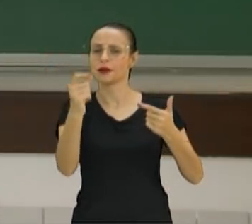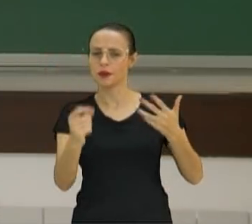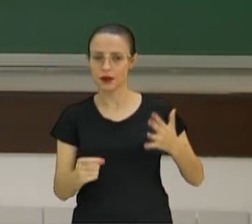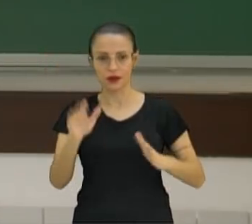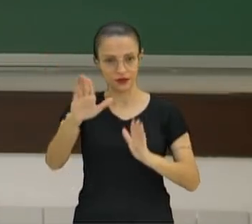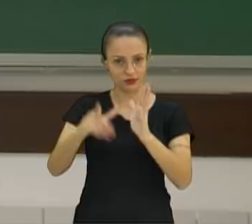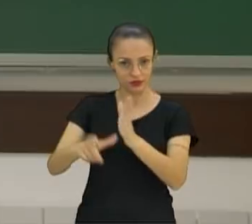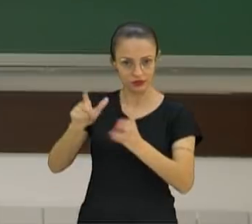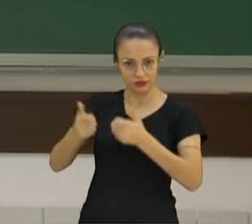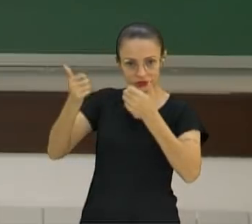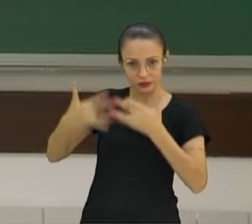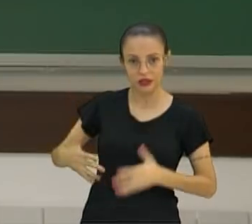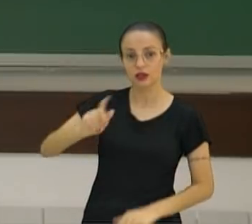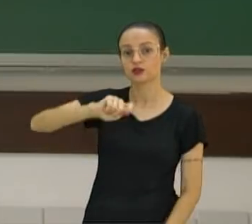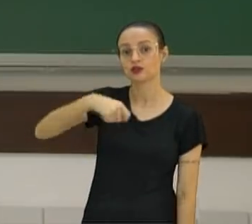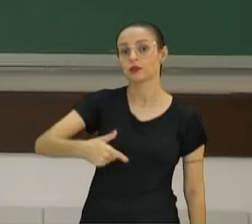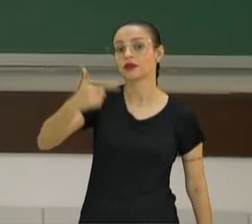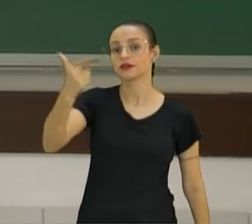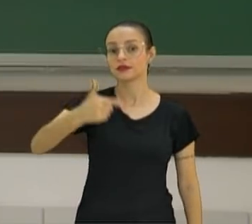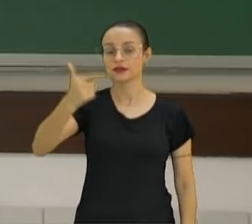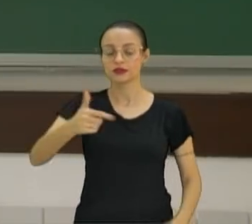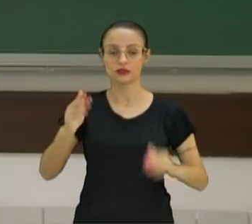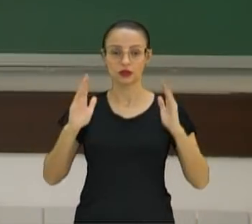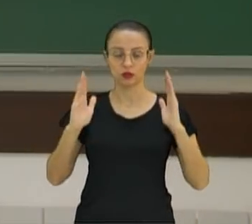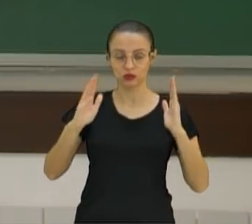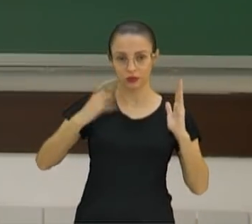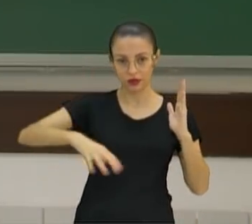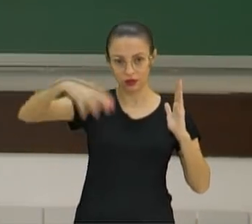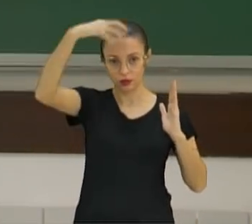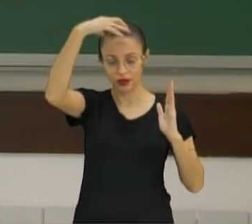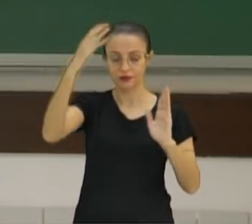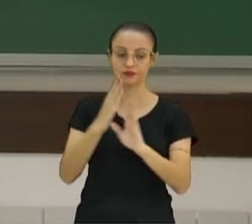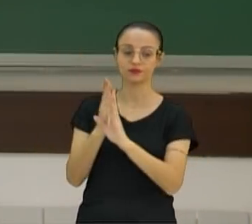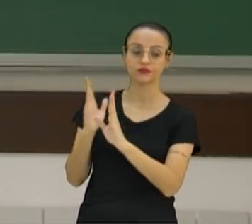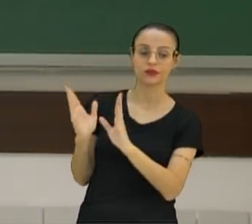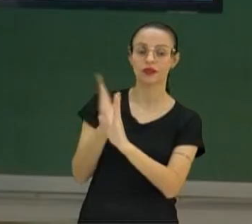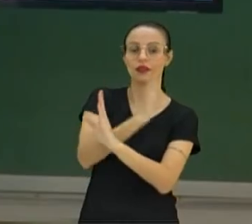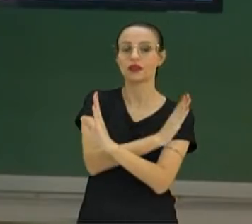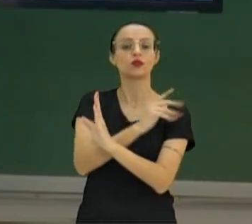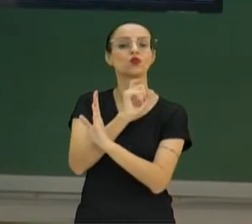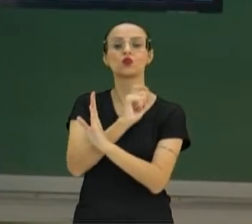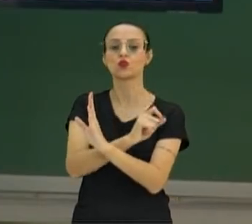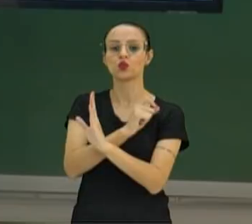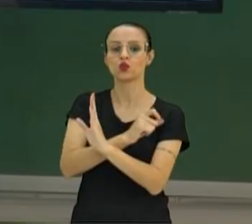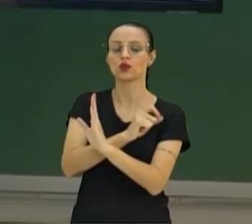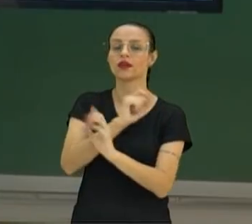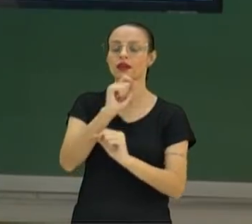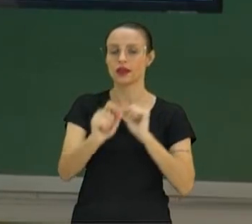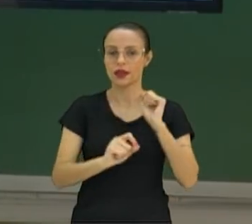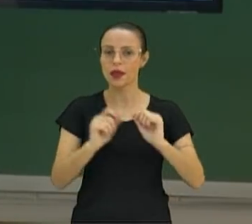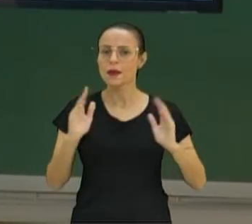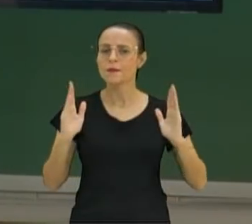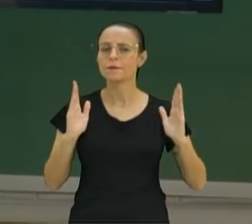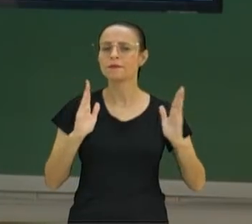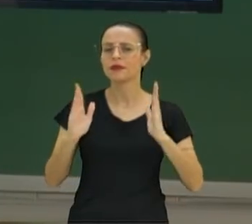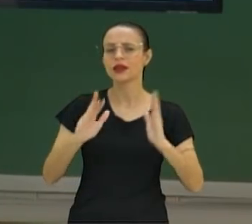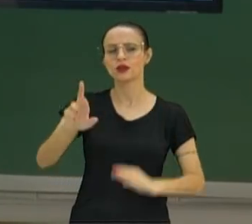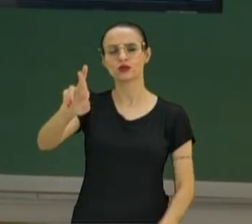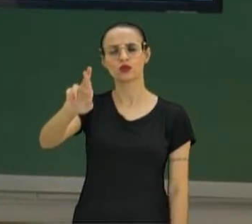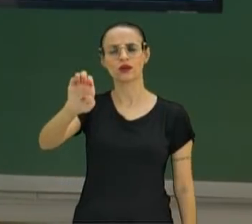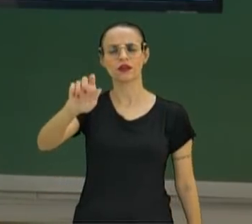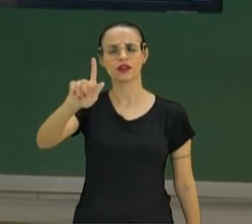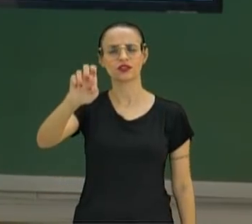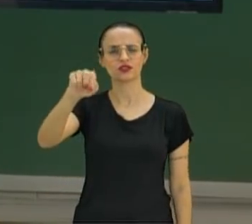falar do Segundo Reinado? Então, o período anterior ao Segundo Reinado é conhecido como período regencial. O